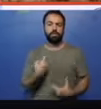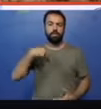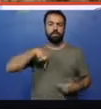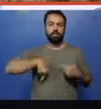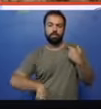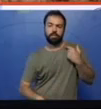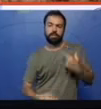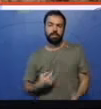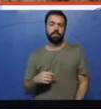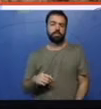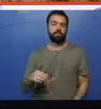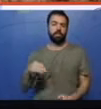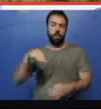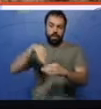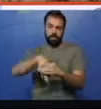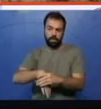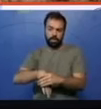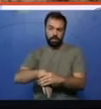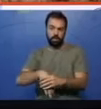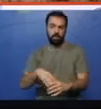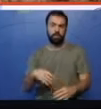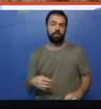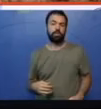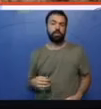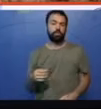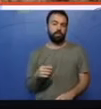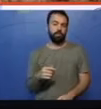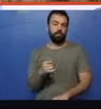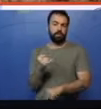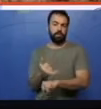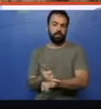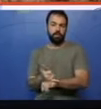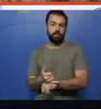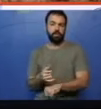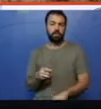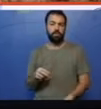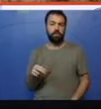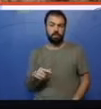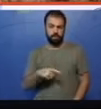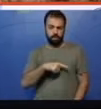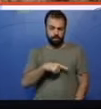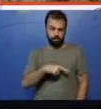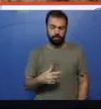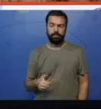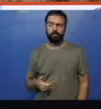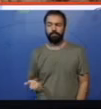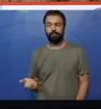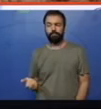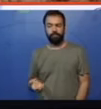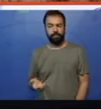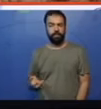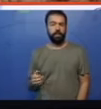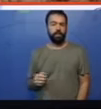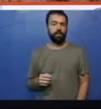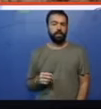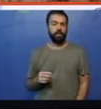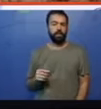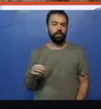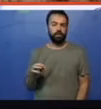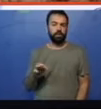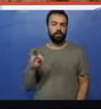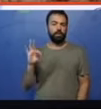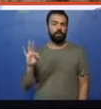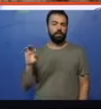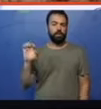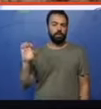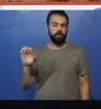porque nele tem uma molécula chamada hemoglobina, e nessa molécula existe um íon de ferro, que é um